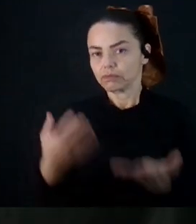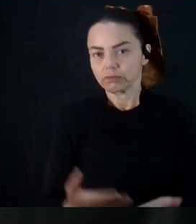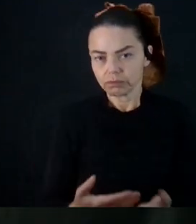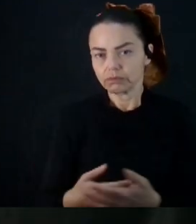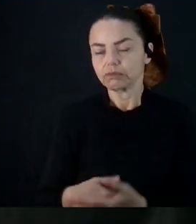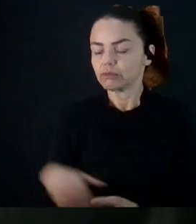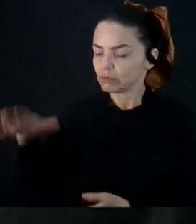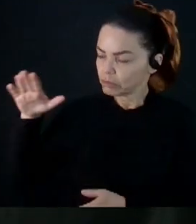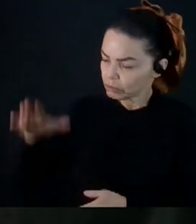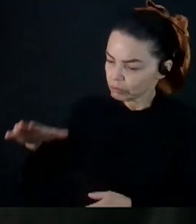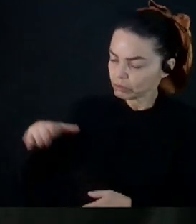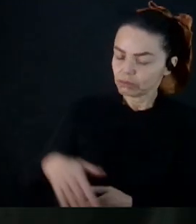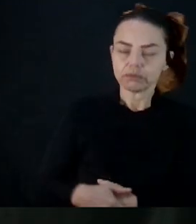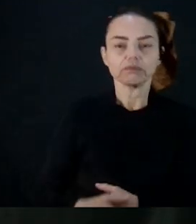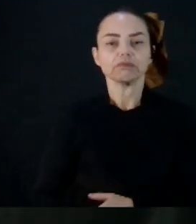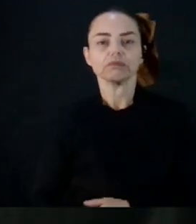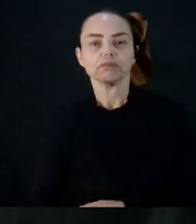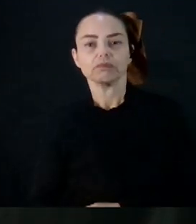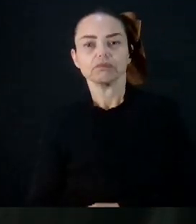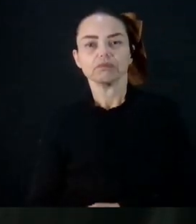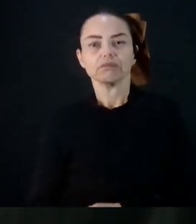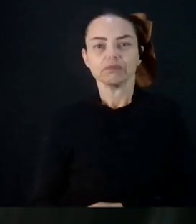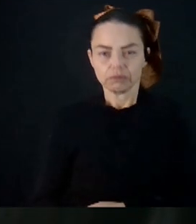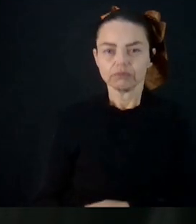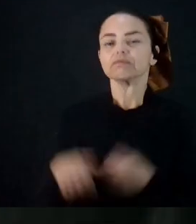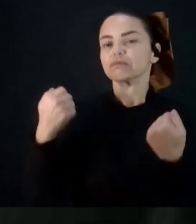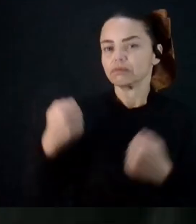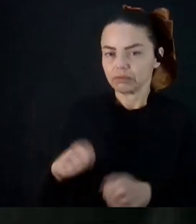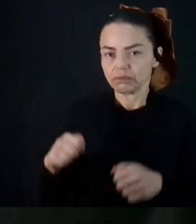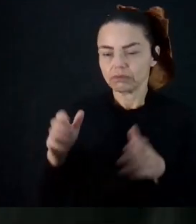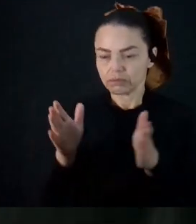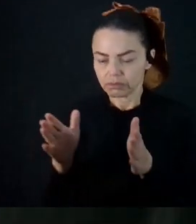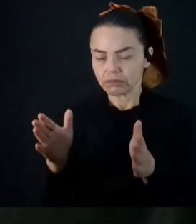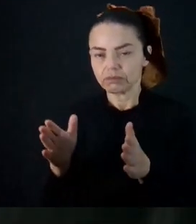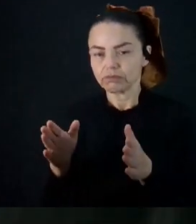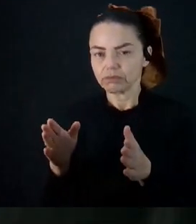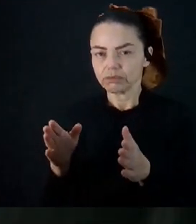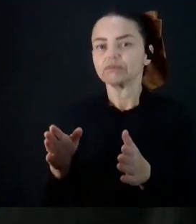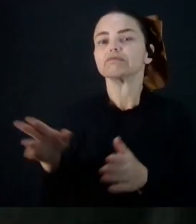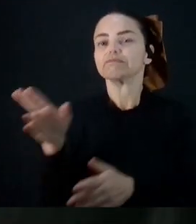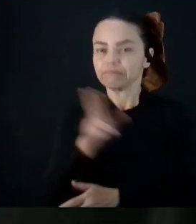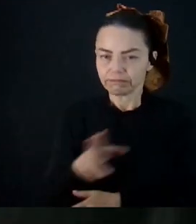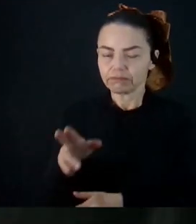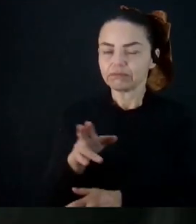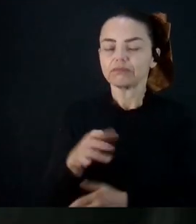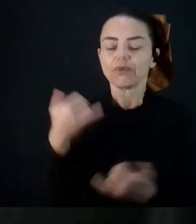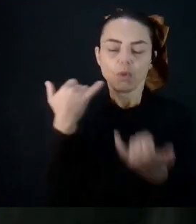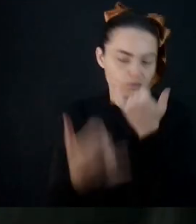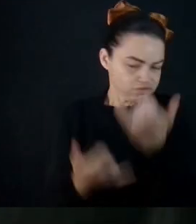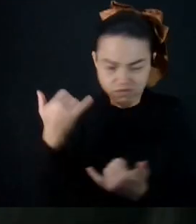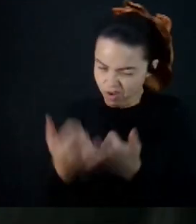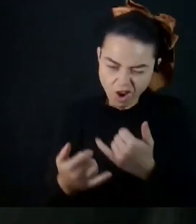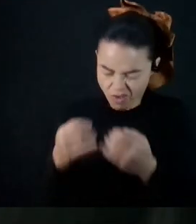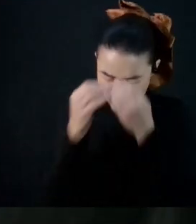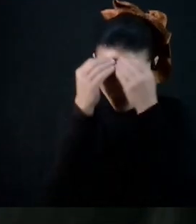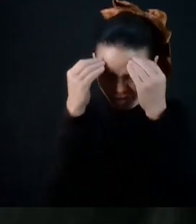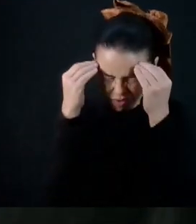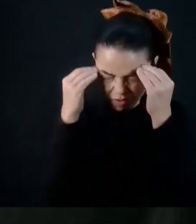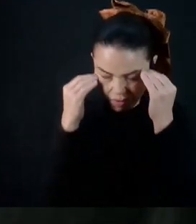criança uma necessaire, pode ter certeza que ela vai se divertir muito,